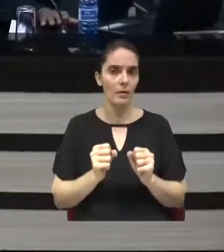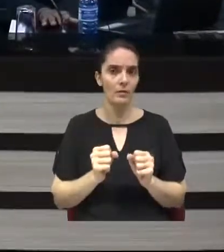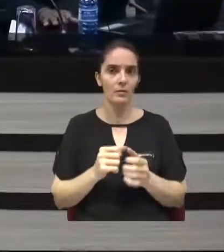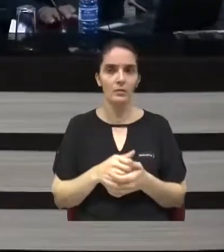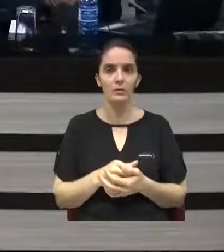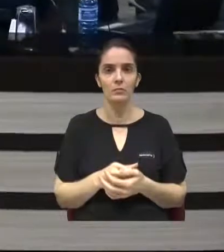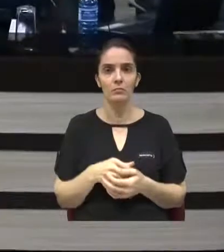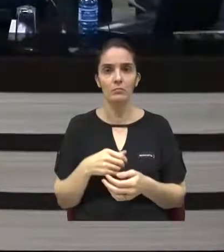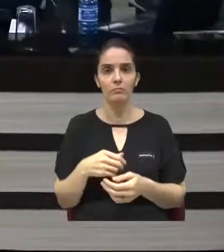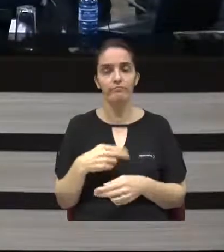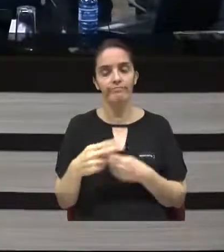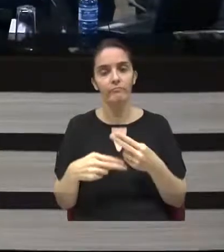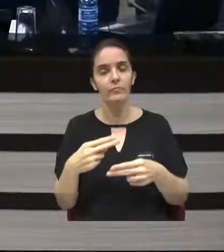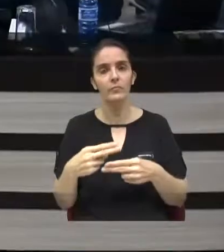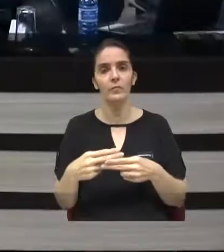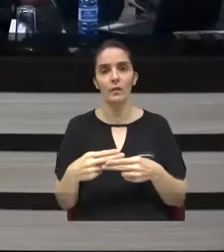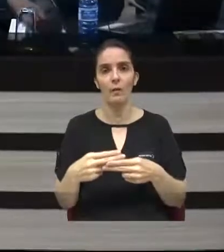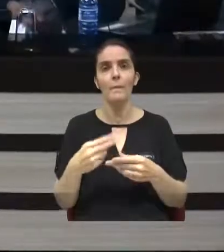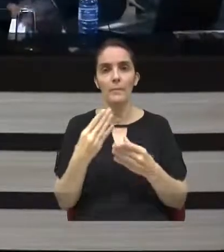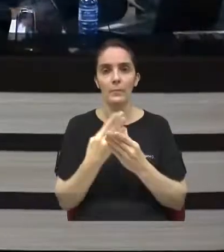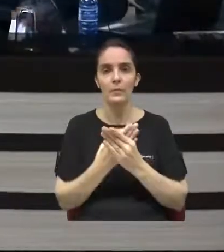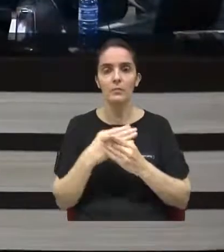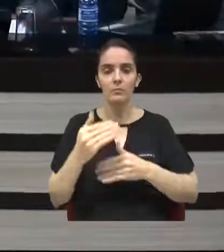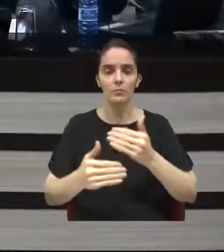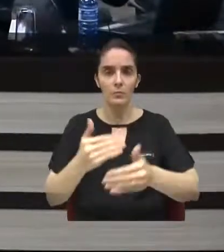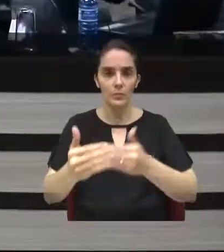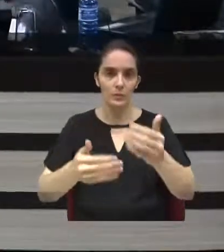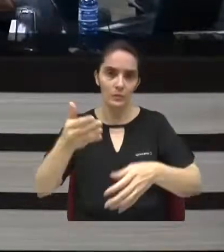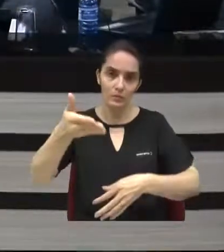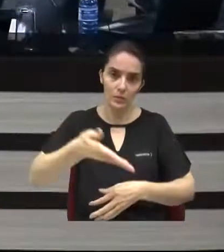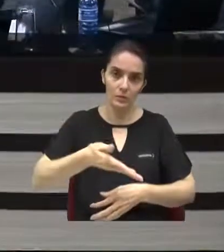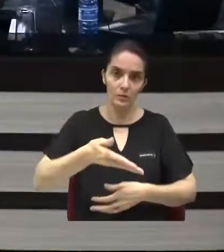indeferimento ele é negado, e partimos agora